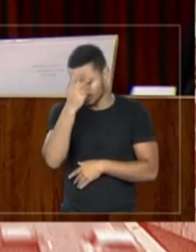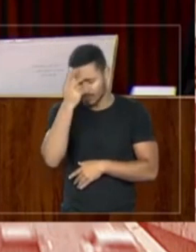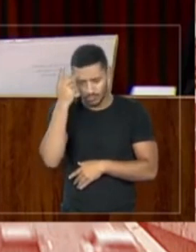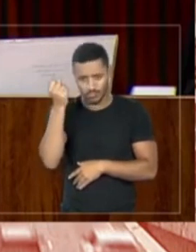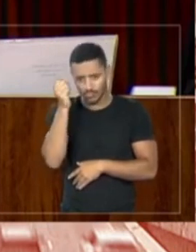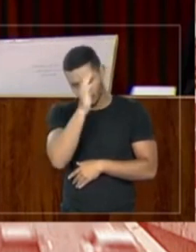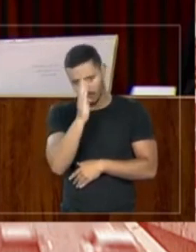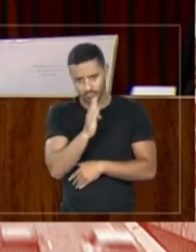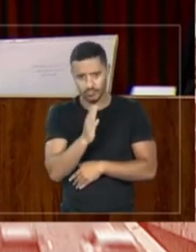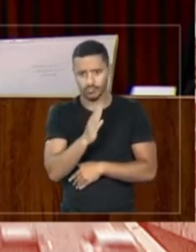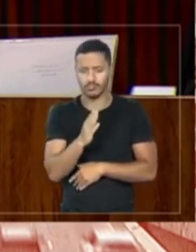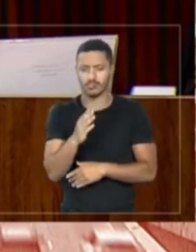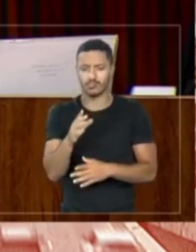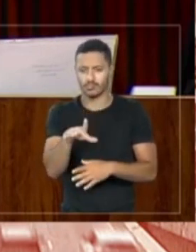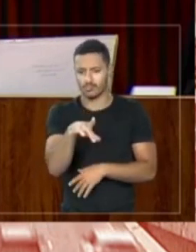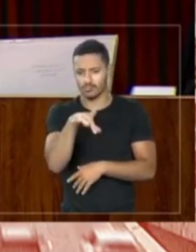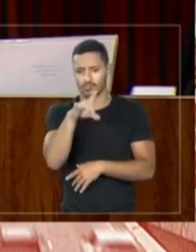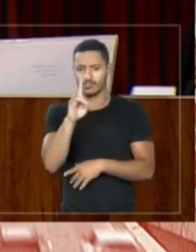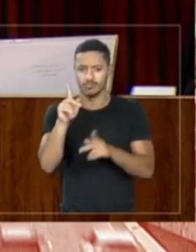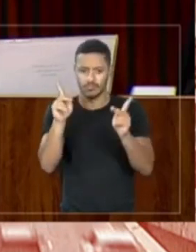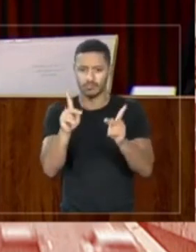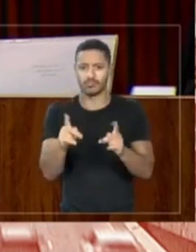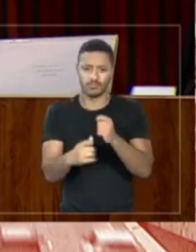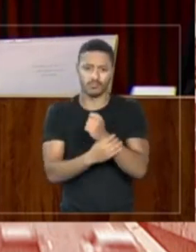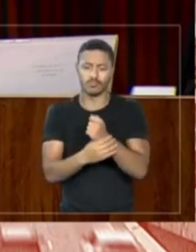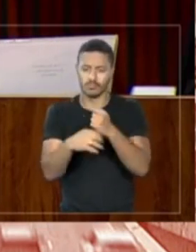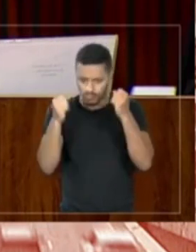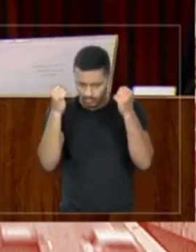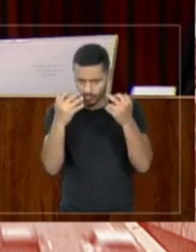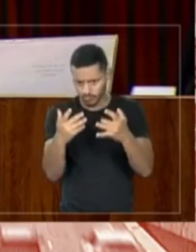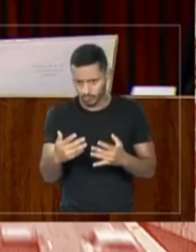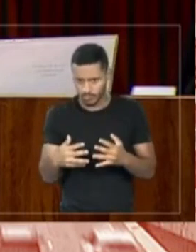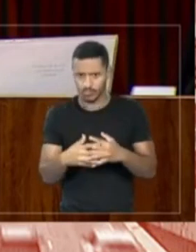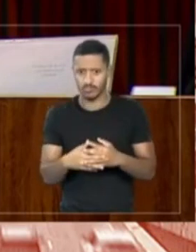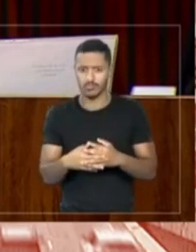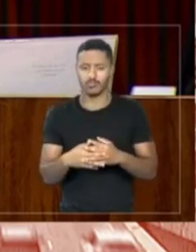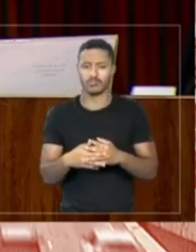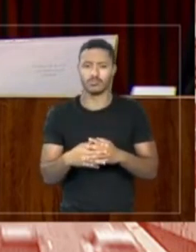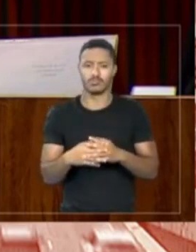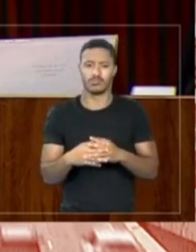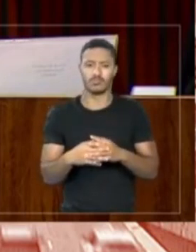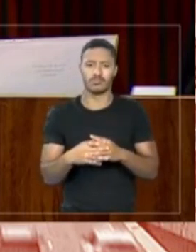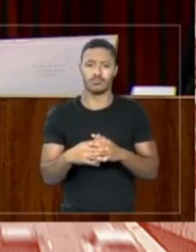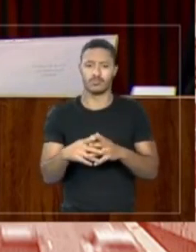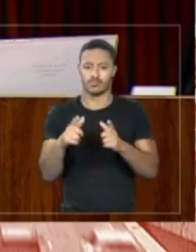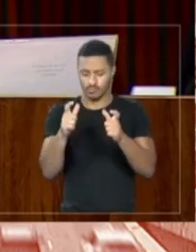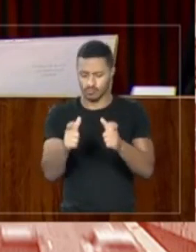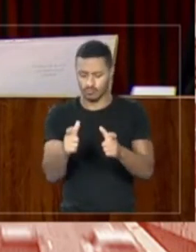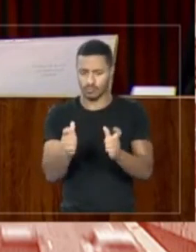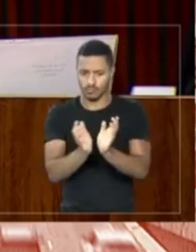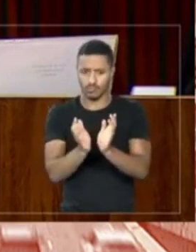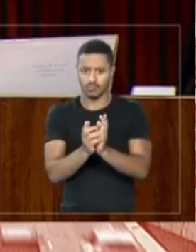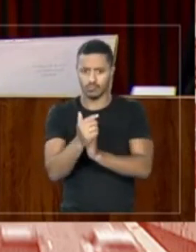segunda-feira, agora, brecou, brecou. Foi uma atitude positiva, aí sim. Aí é na hora, na lata, né? Não é brando e é